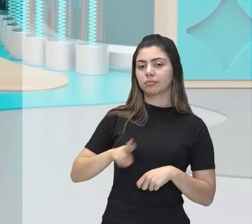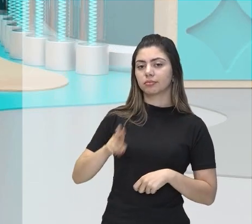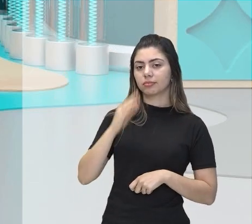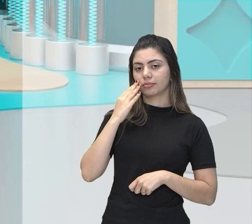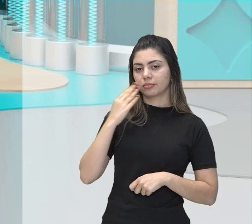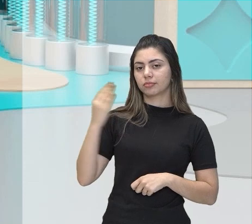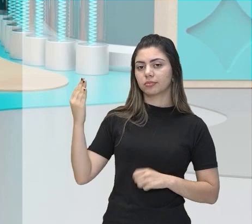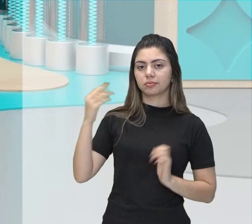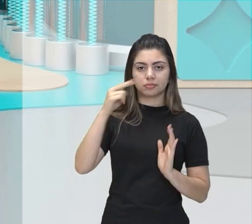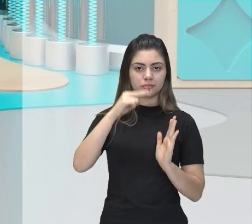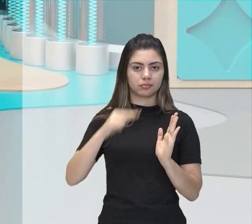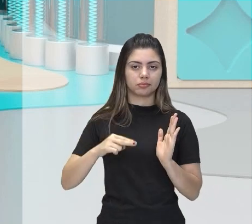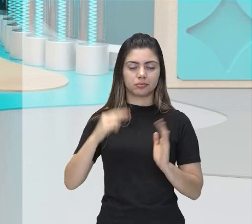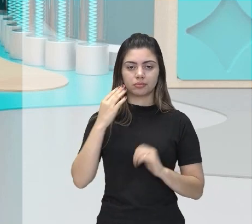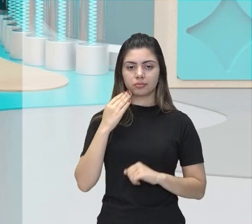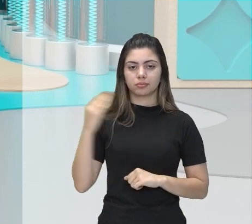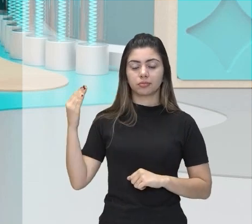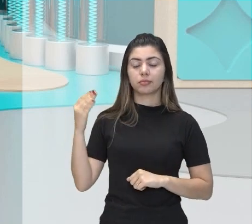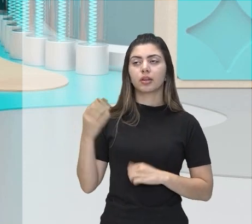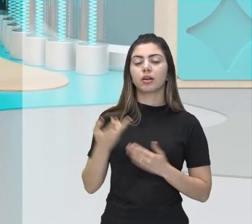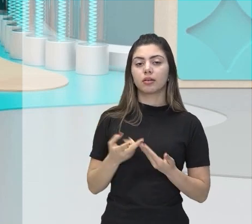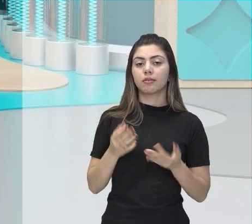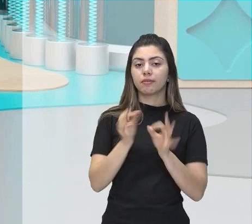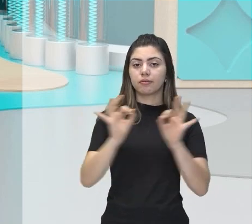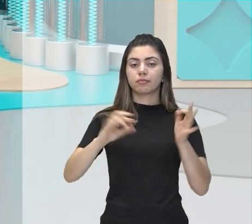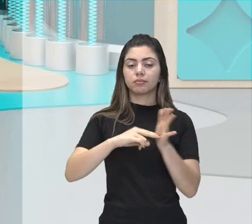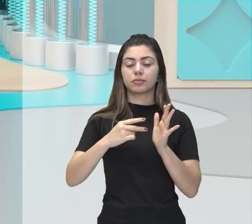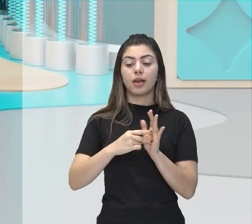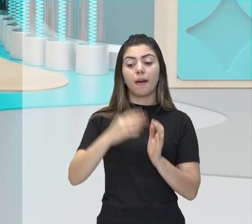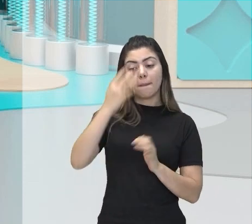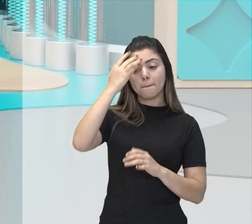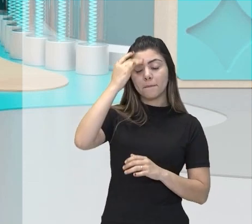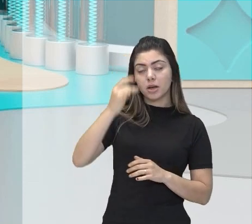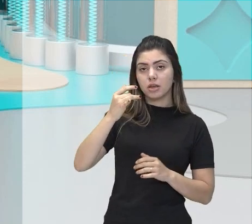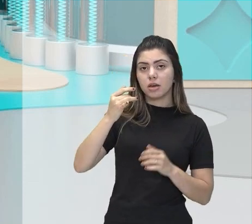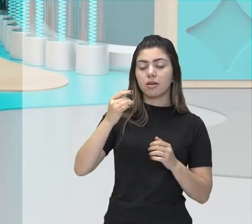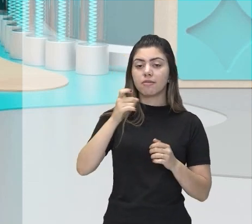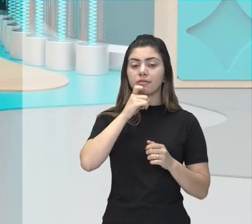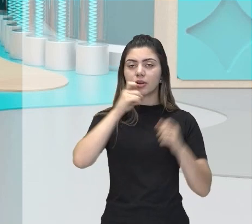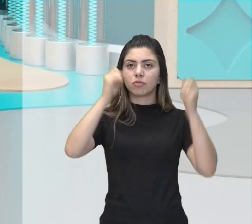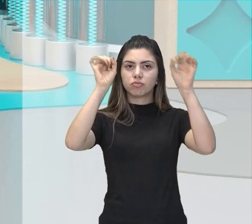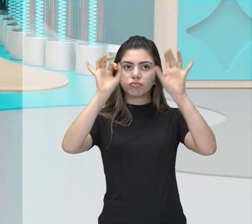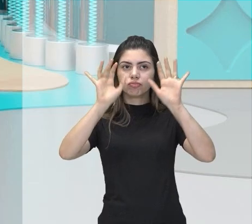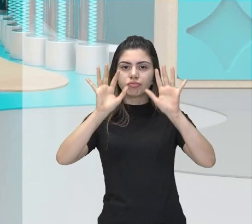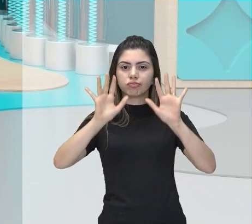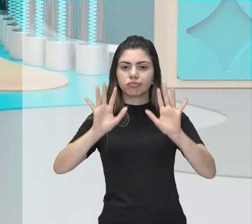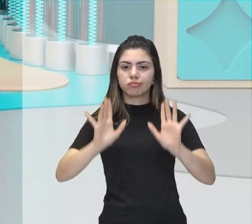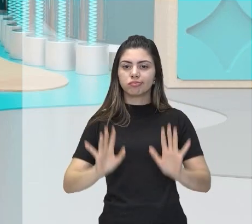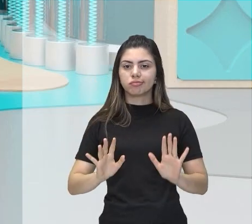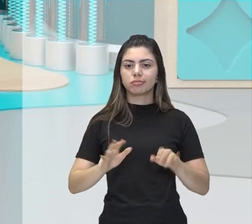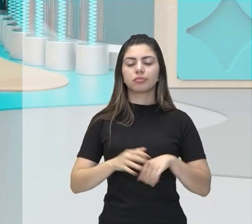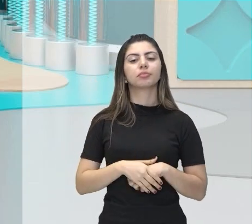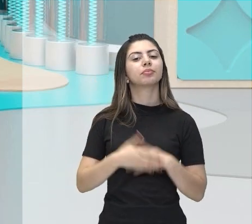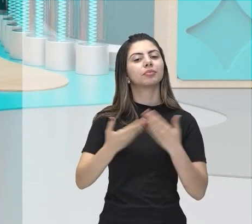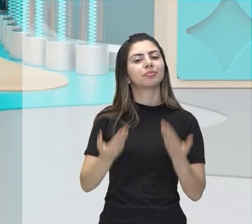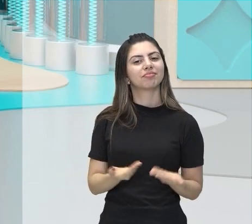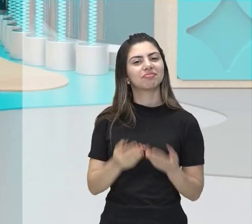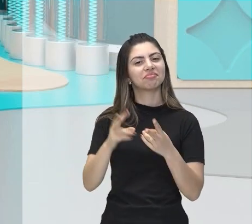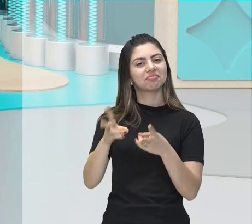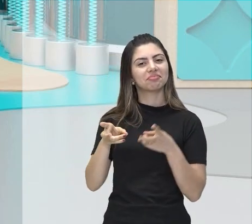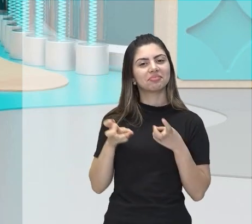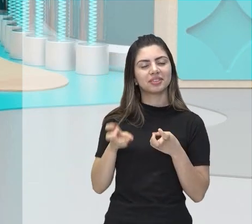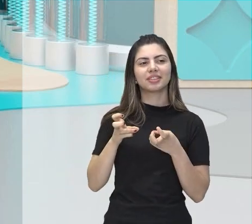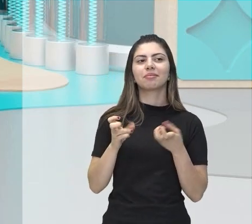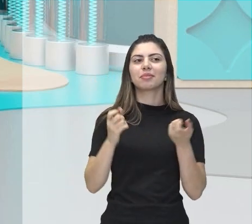tomorrow. Irá nevar amanhã, ok? Então, nós temos agora, vimos todas as situações,